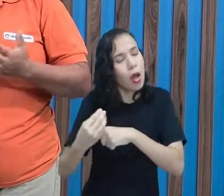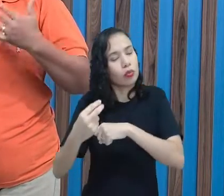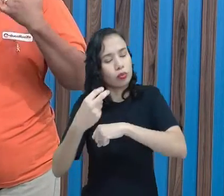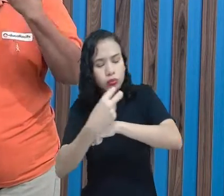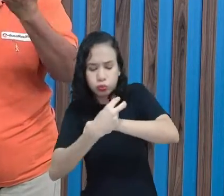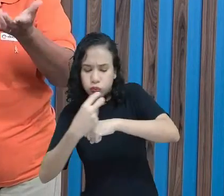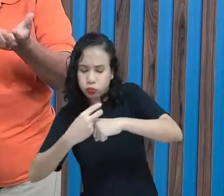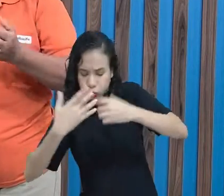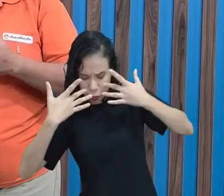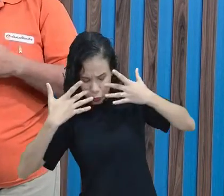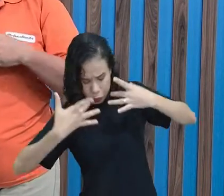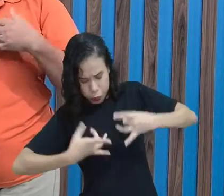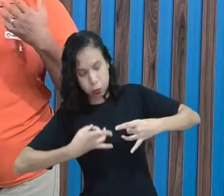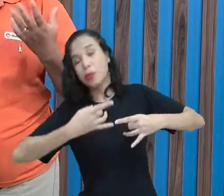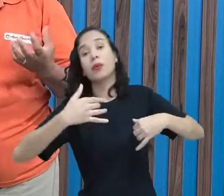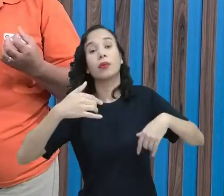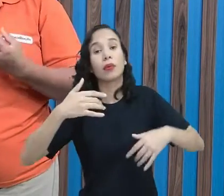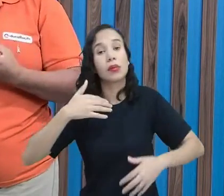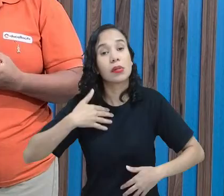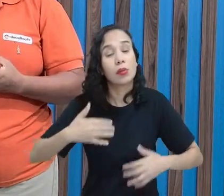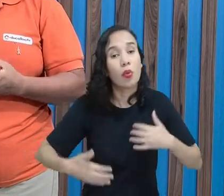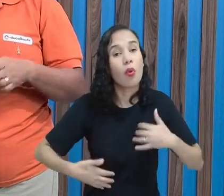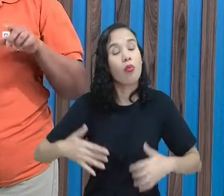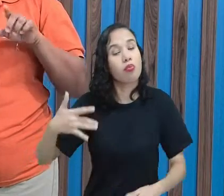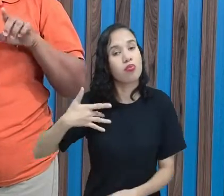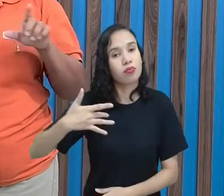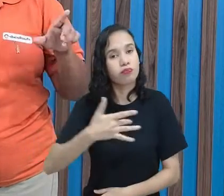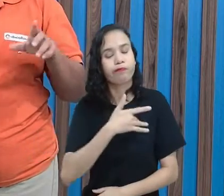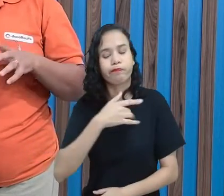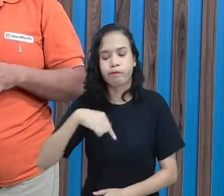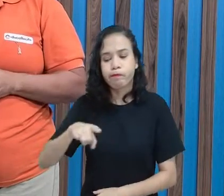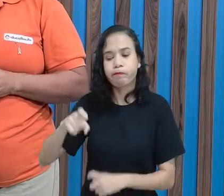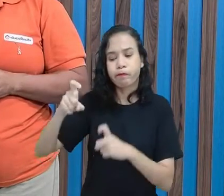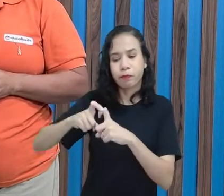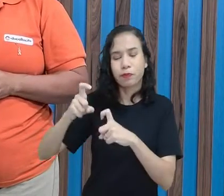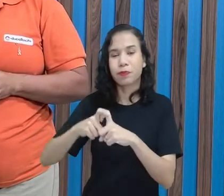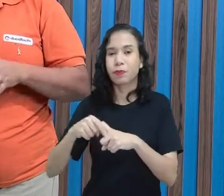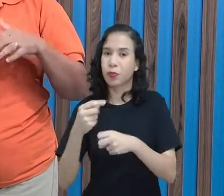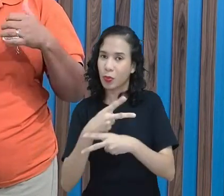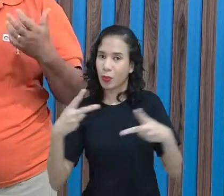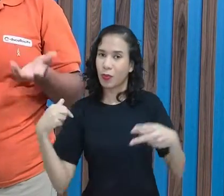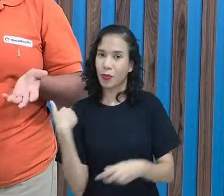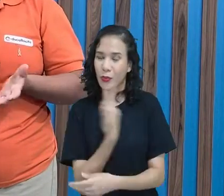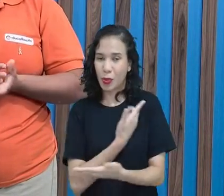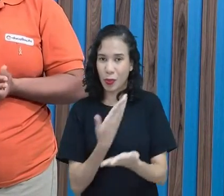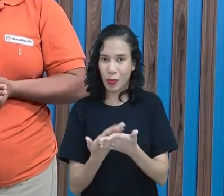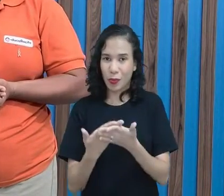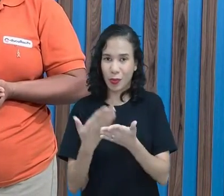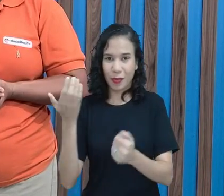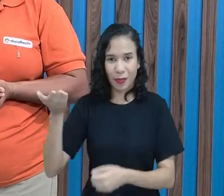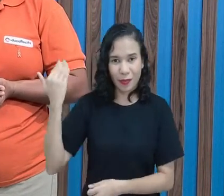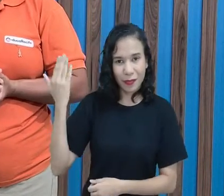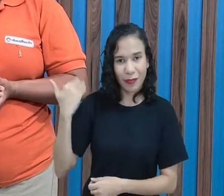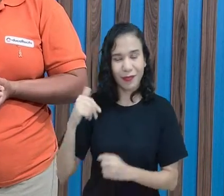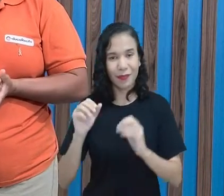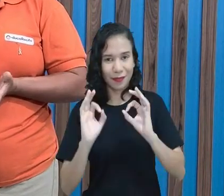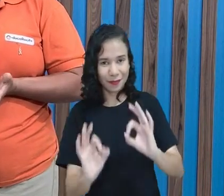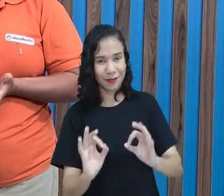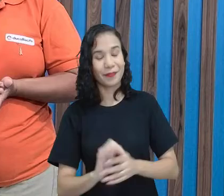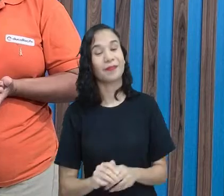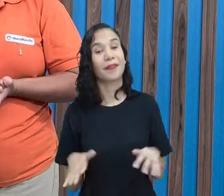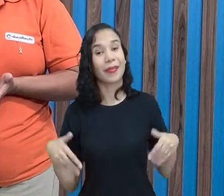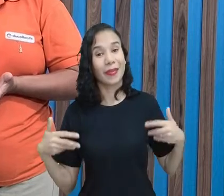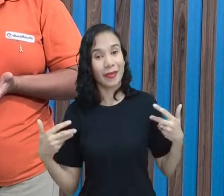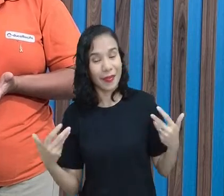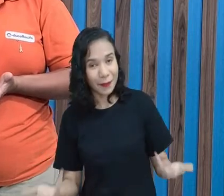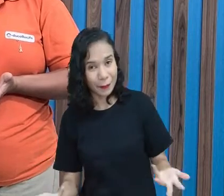procurando ir ao médico e outros hábitos que a gente já falou em aulas anteriores, tá?